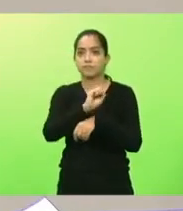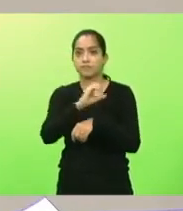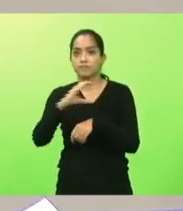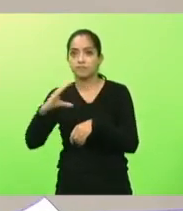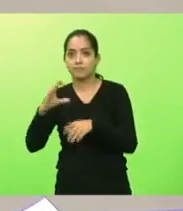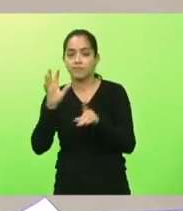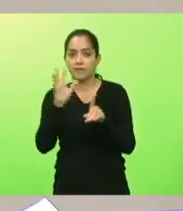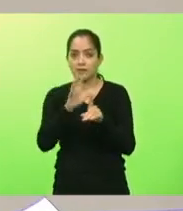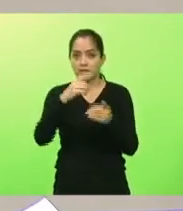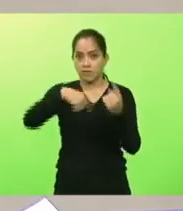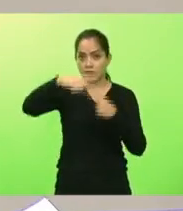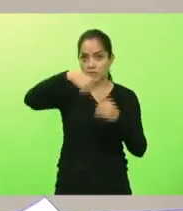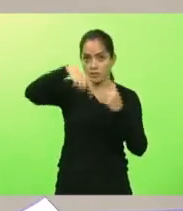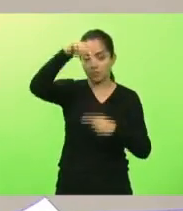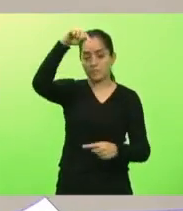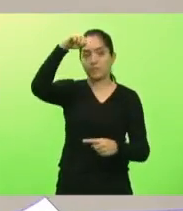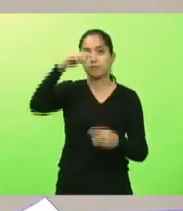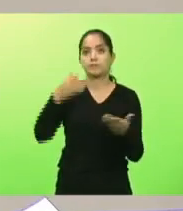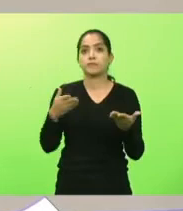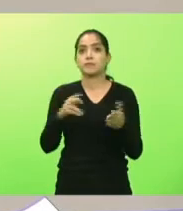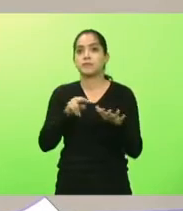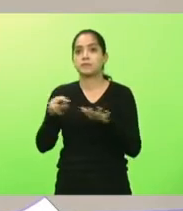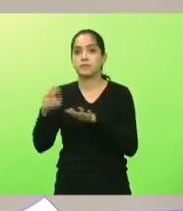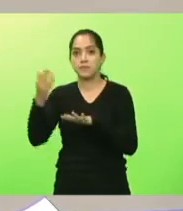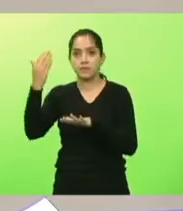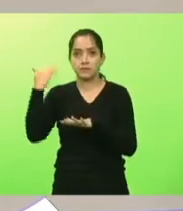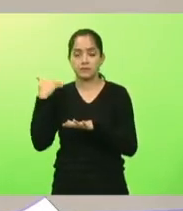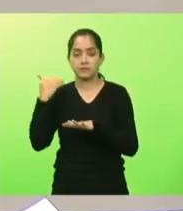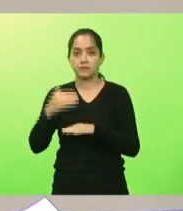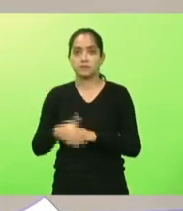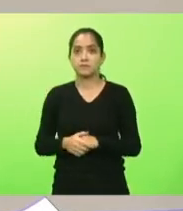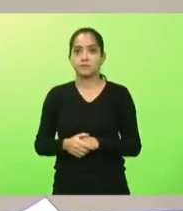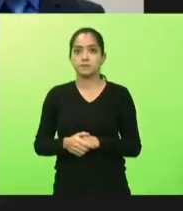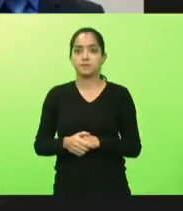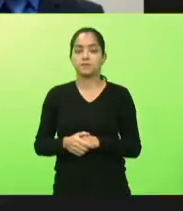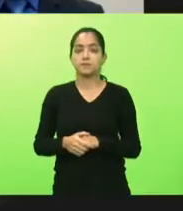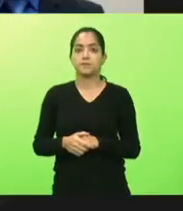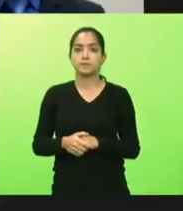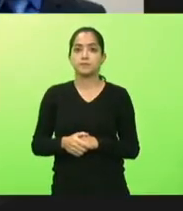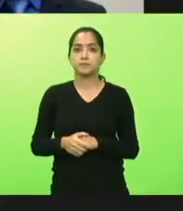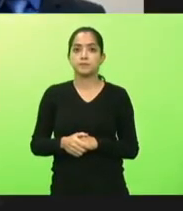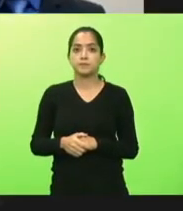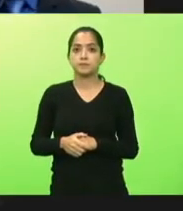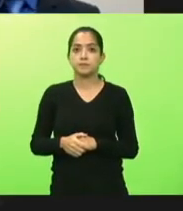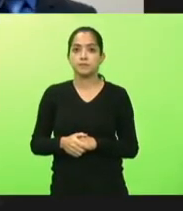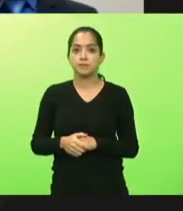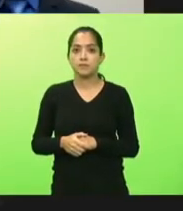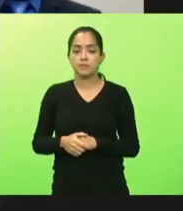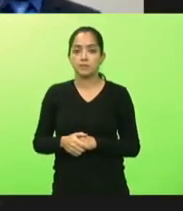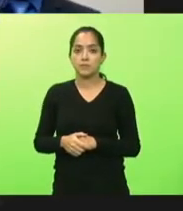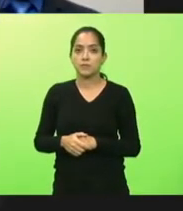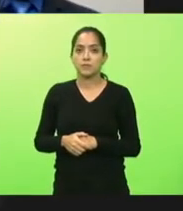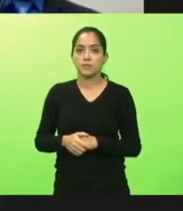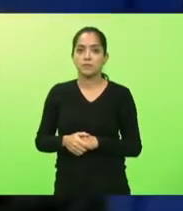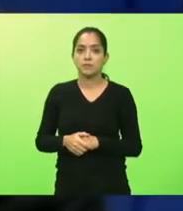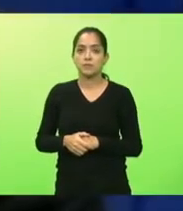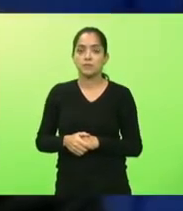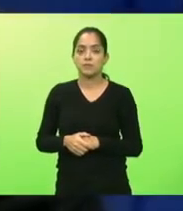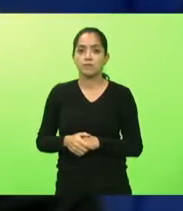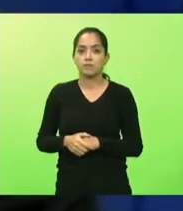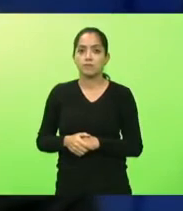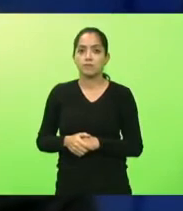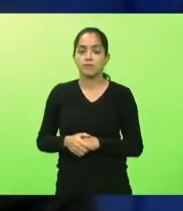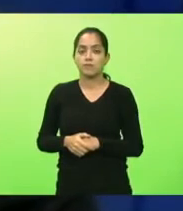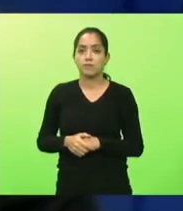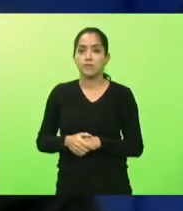pelo ciclone bomba. Em discussão. Não havendo quem... Com a palavra, deputado Márcio Machado. Obrigado, presidente. Essa